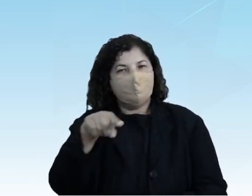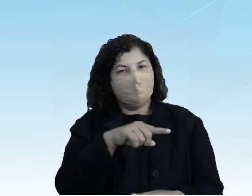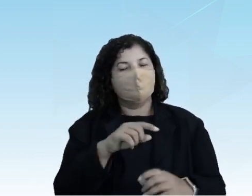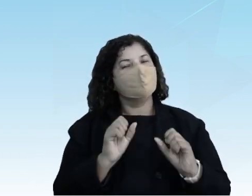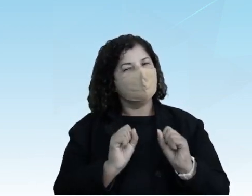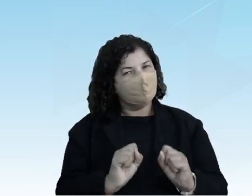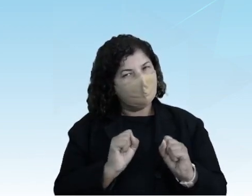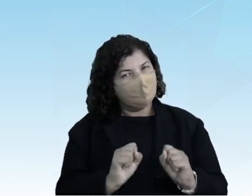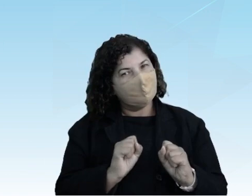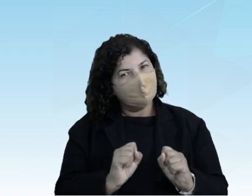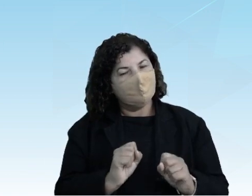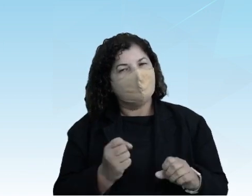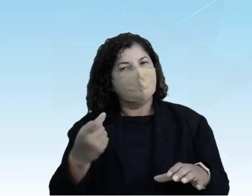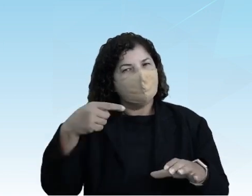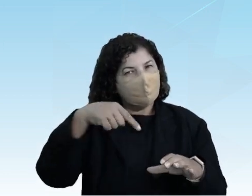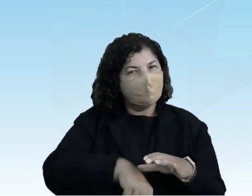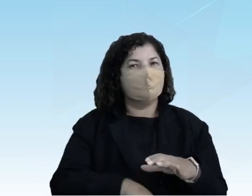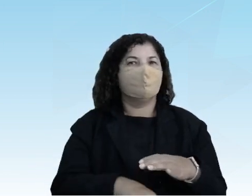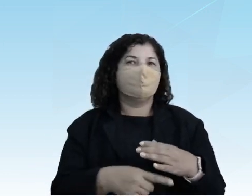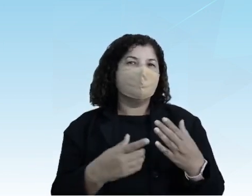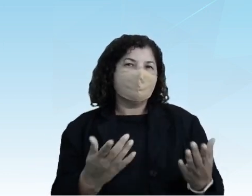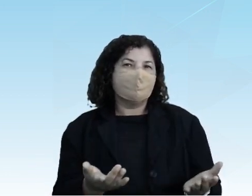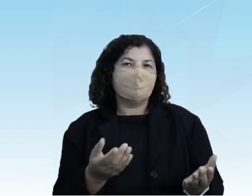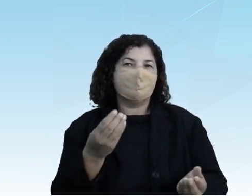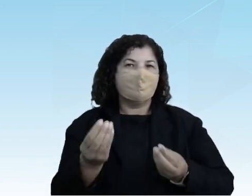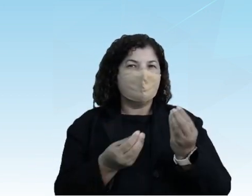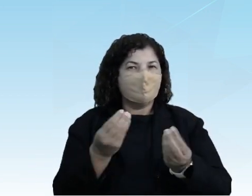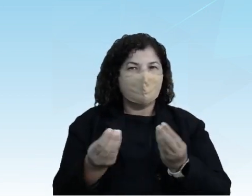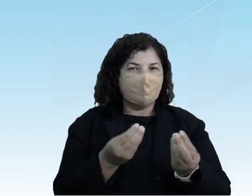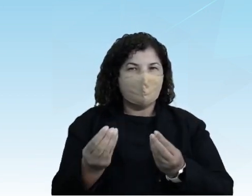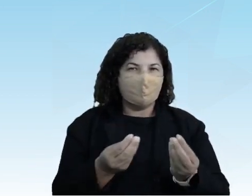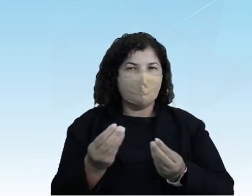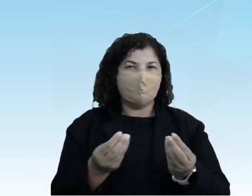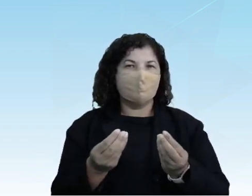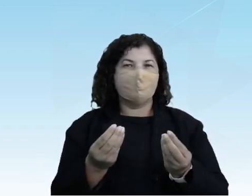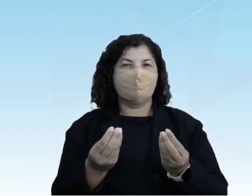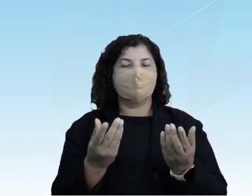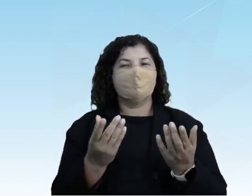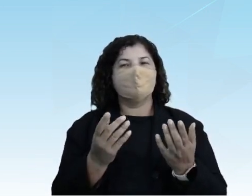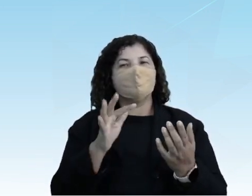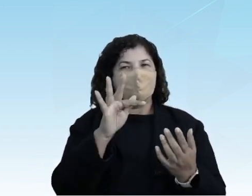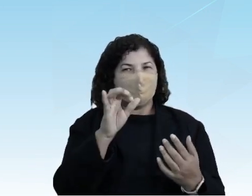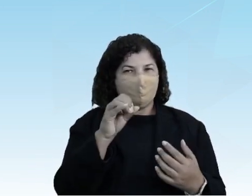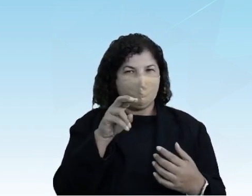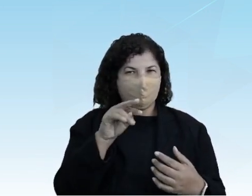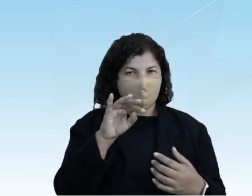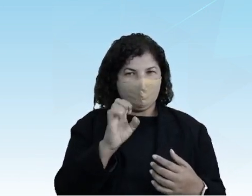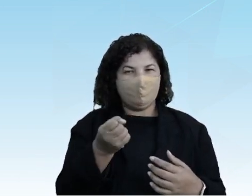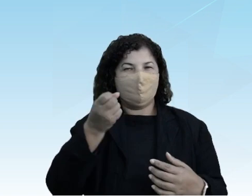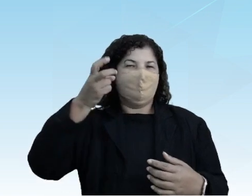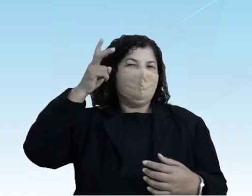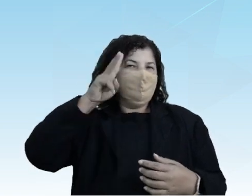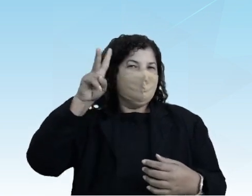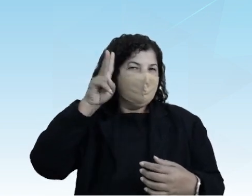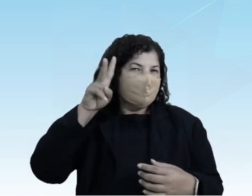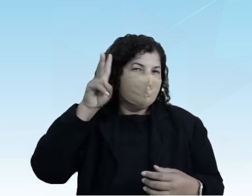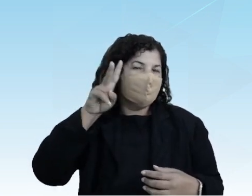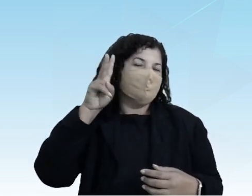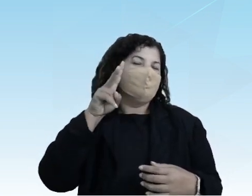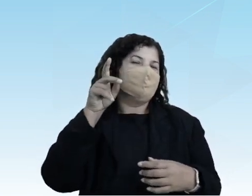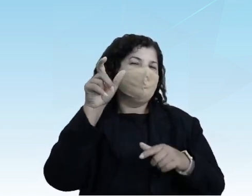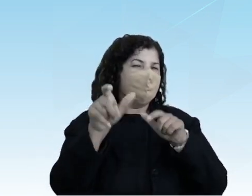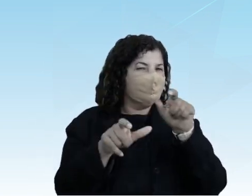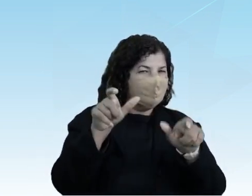possam se aprofundar nessa questão das fontes históricas, né, o sujeito